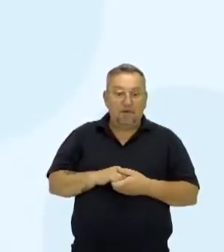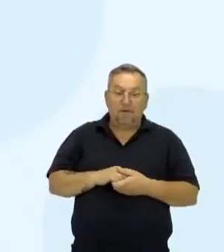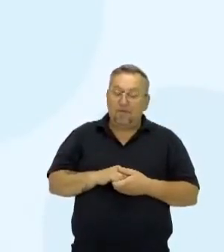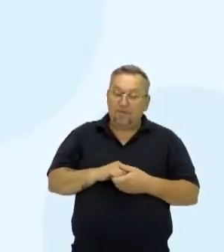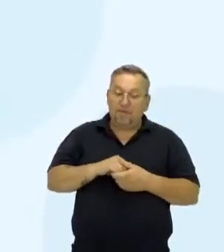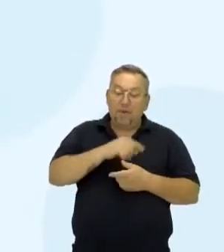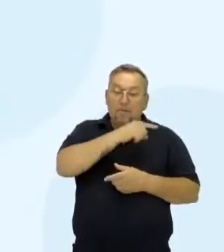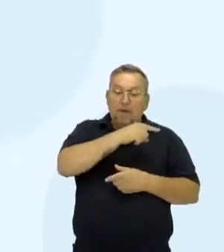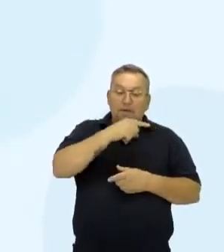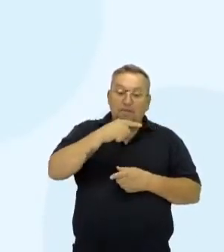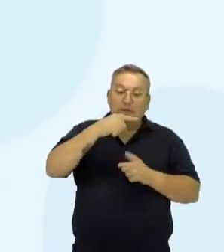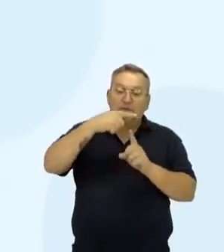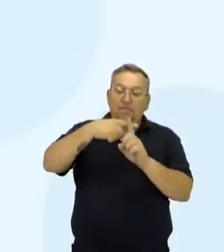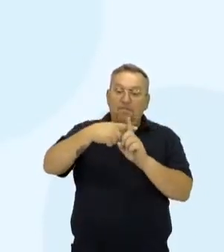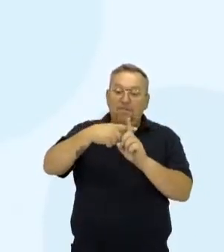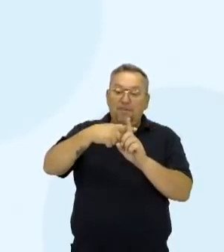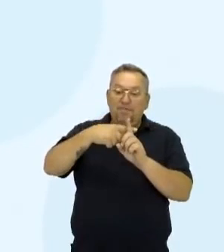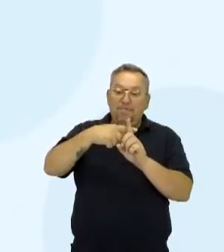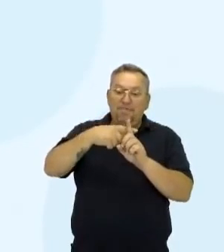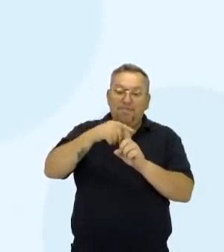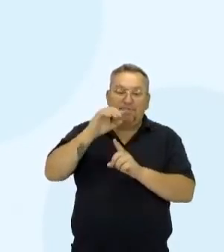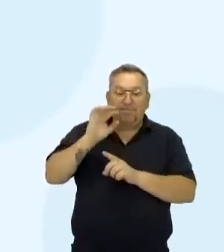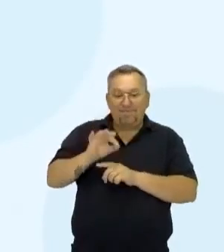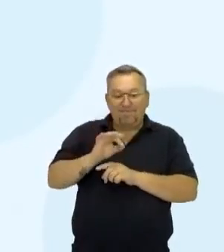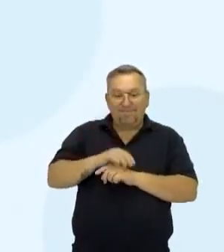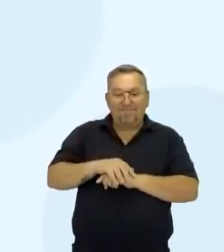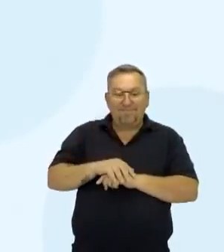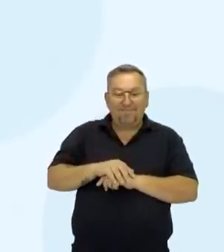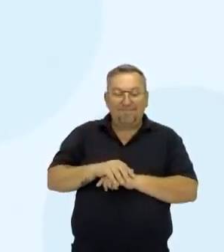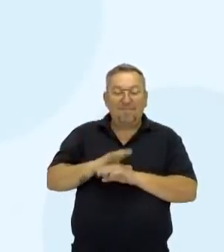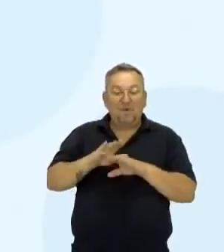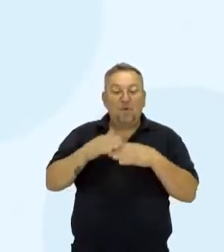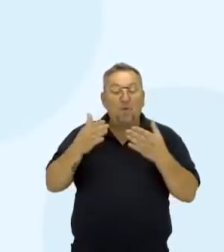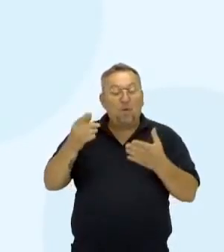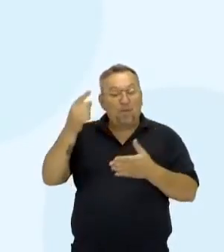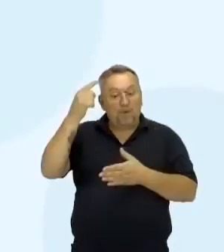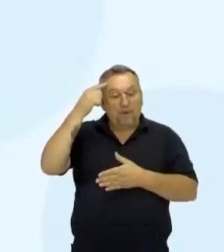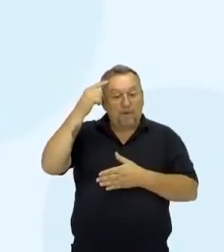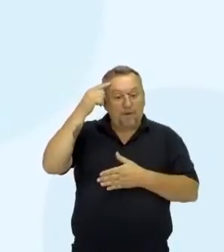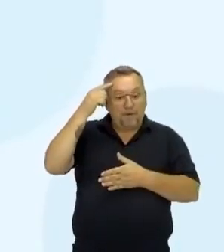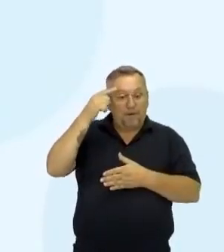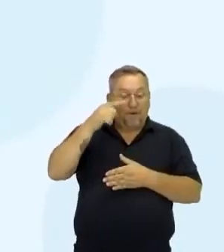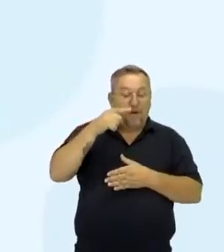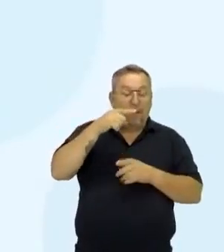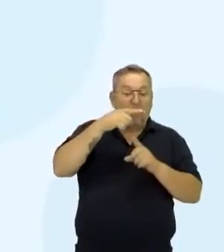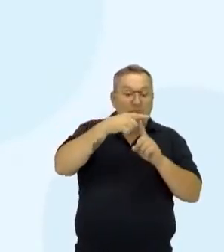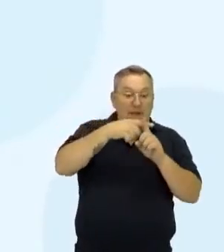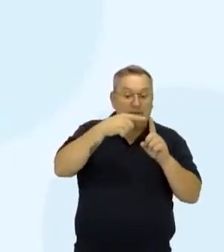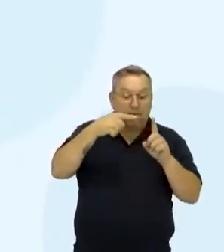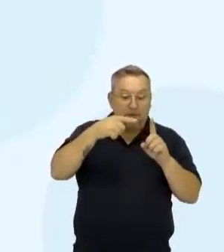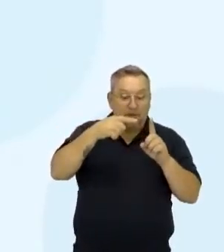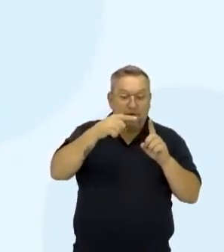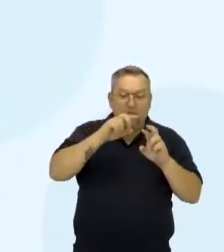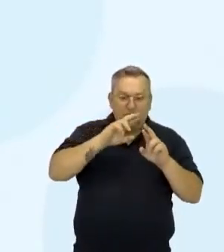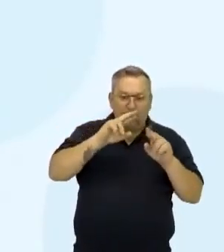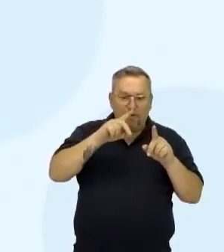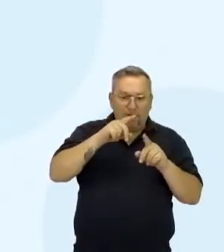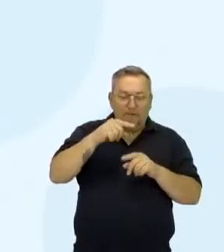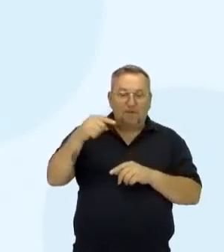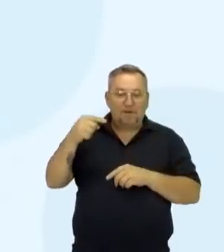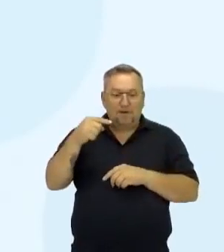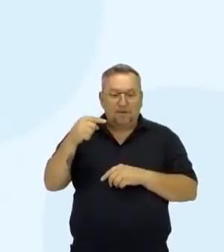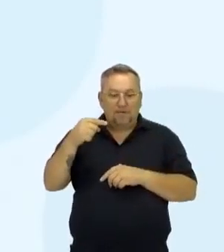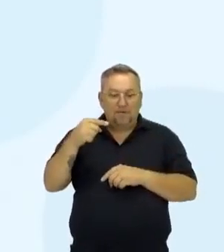tenho certeza, vai dar positivo. Então, qual que é a ideia? Sinais diferentes é negativo, sinais iguais